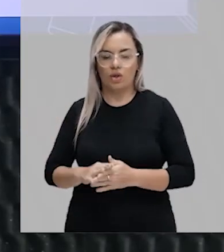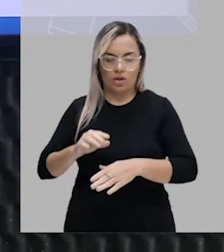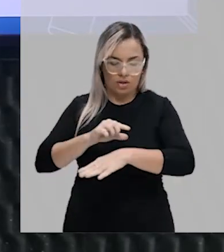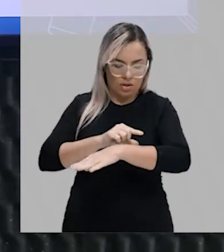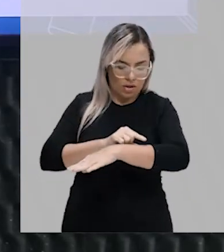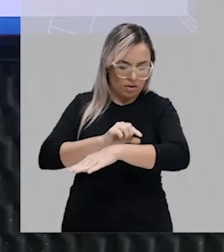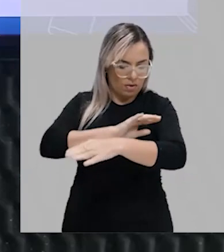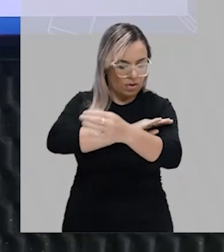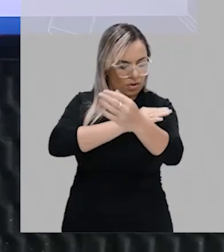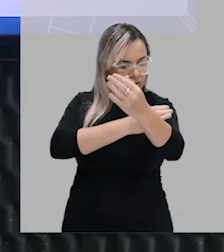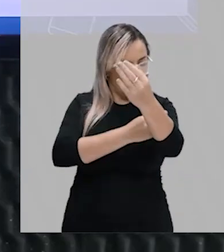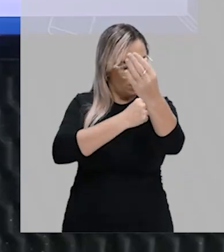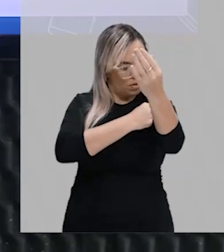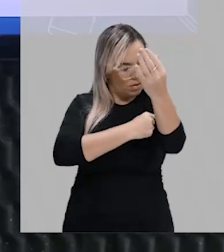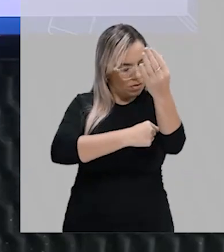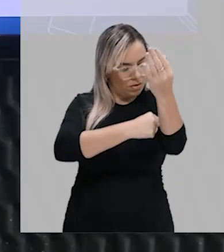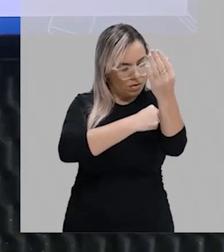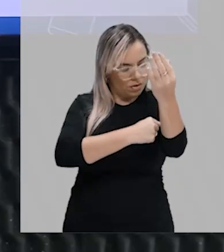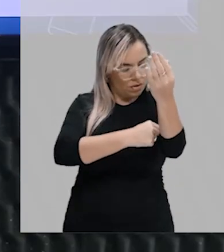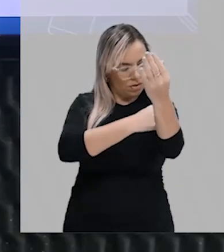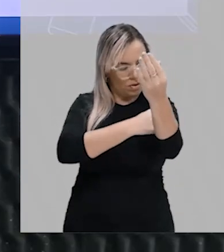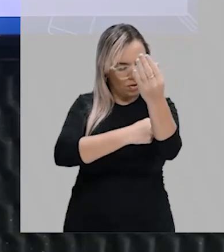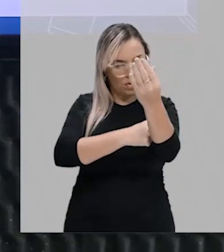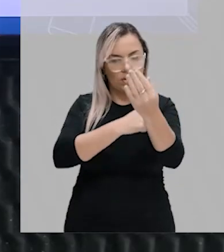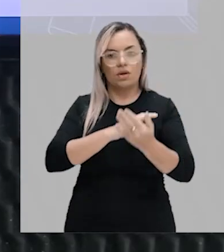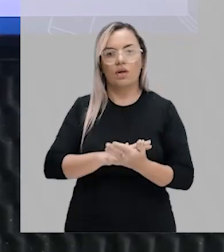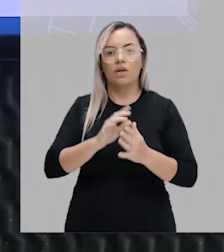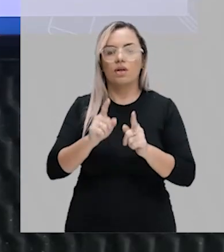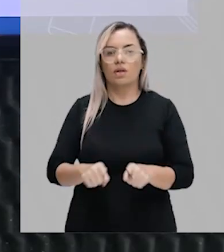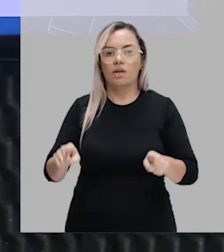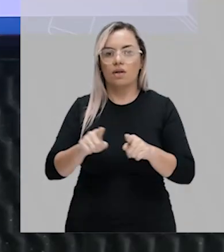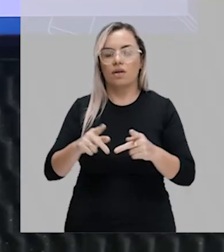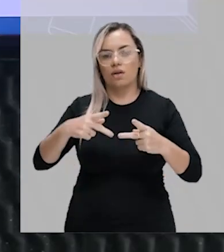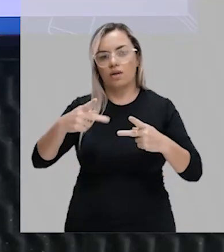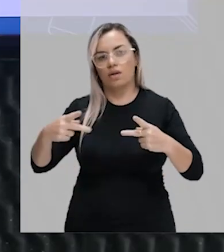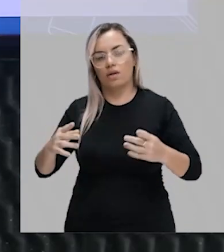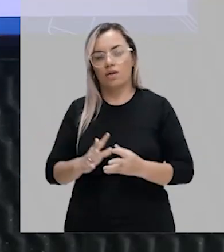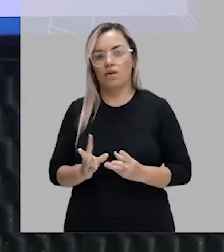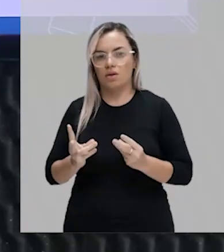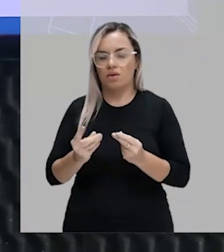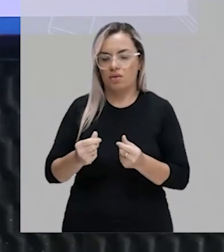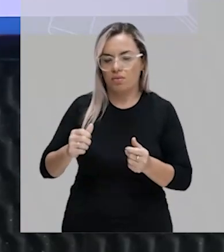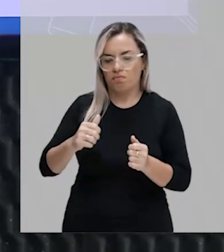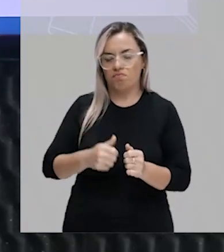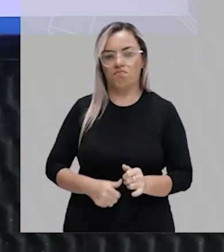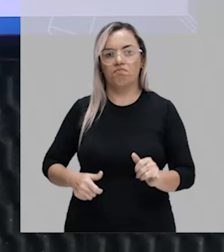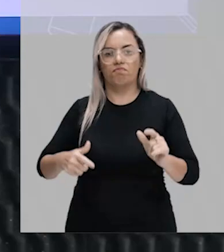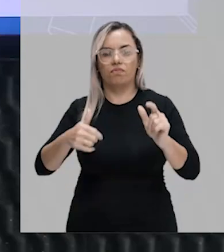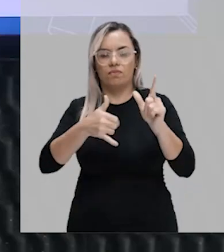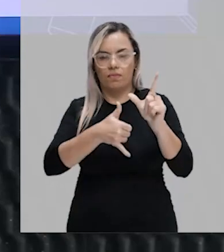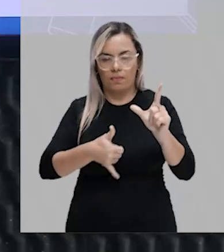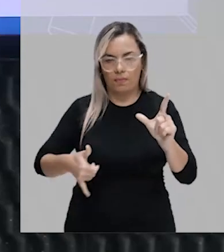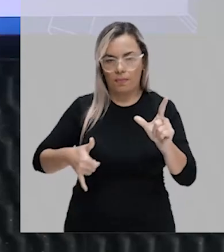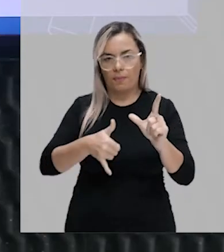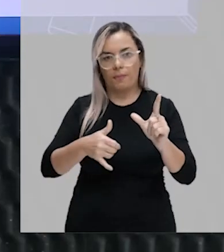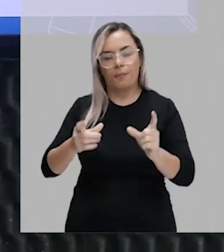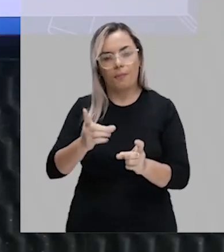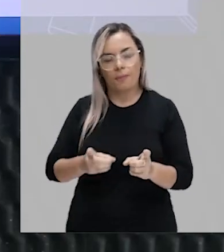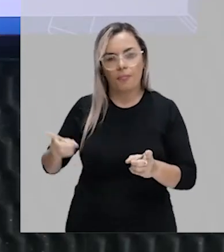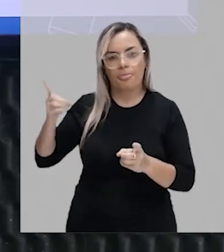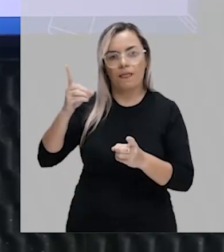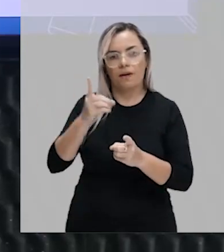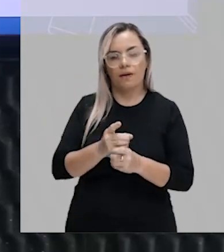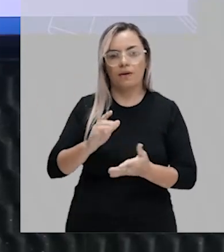só. As outras substâncias que formam o seu corpo, a gente vai encontrar lipídios, a gente vai encontrar